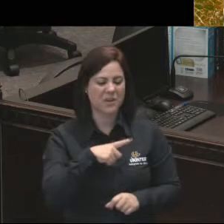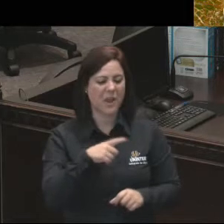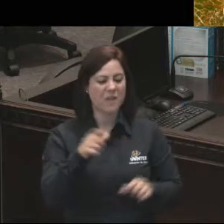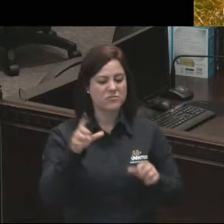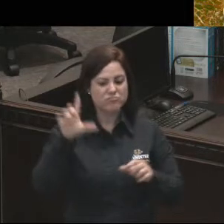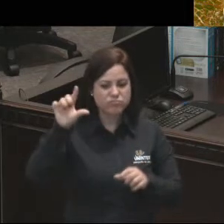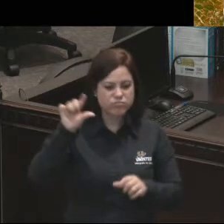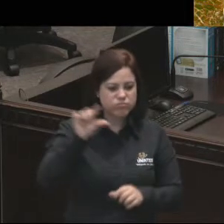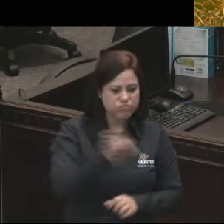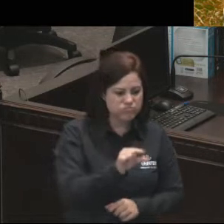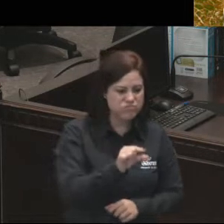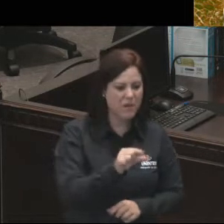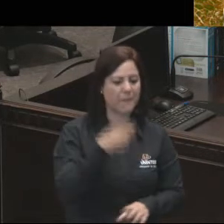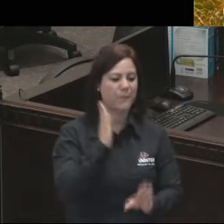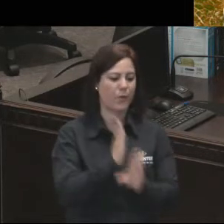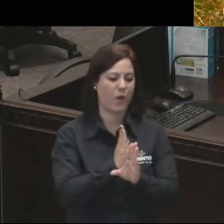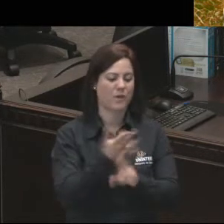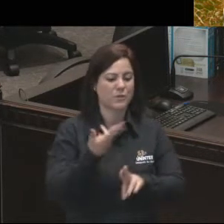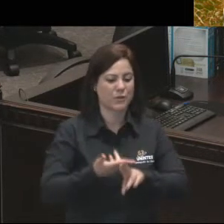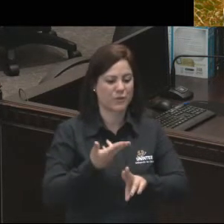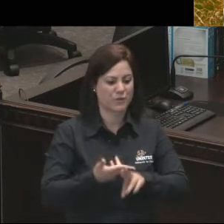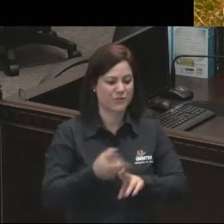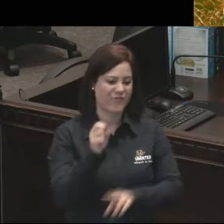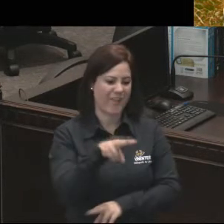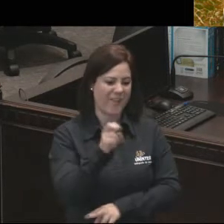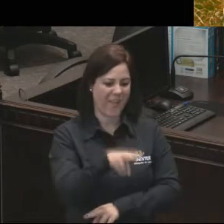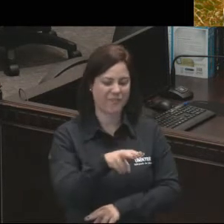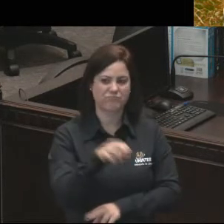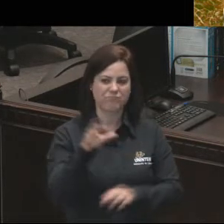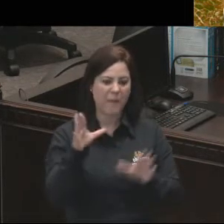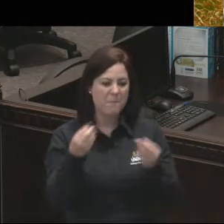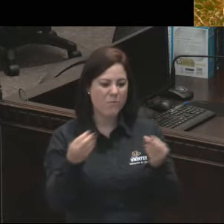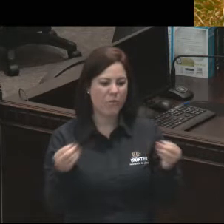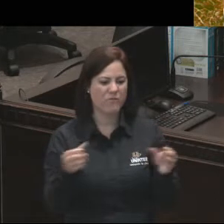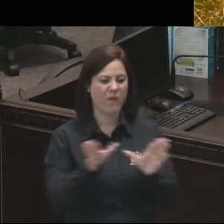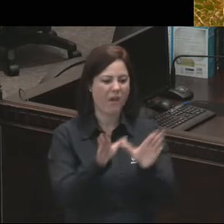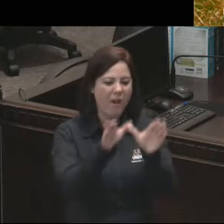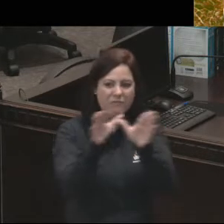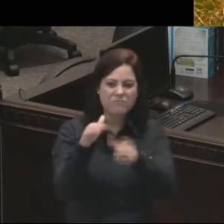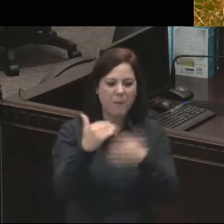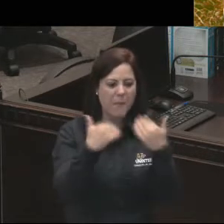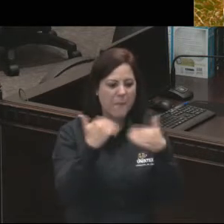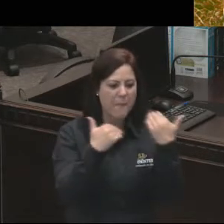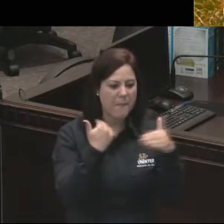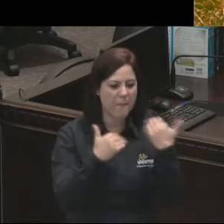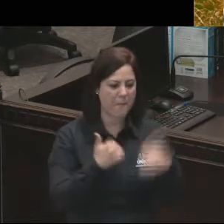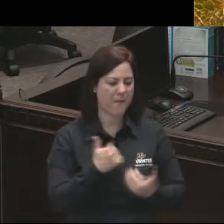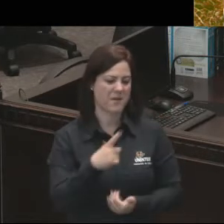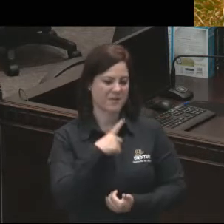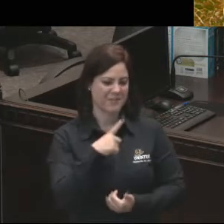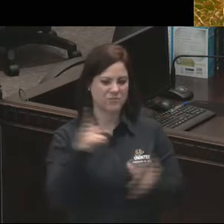declínio, pelo uso, então, do DDT, que eram os organoclorados, que é altamente cancerígeno, ele